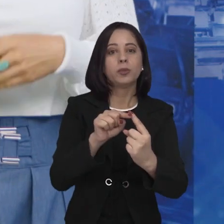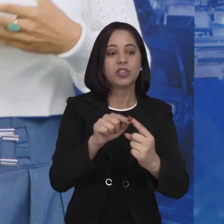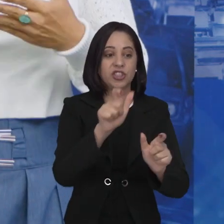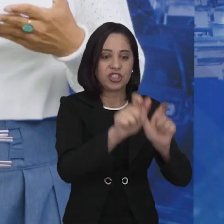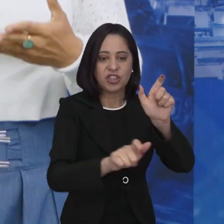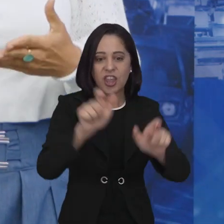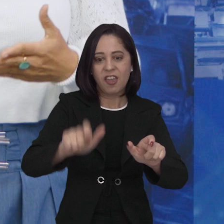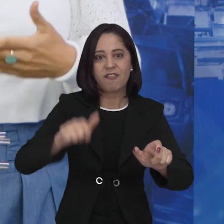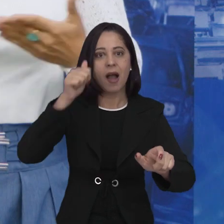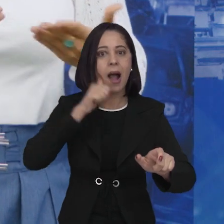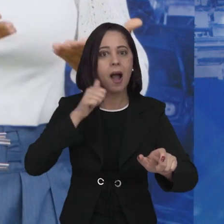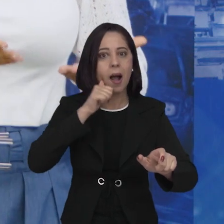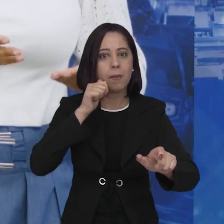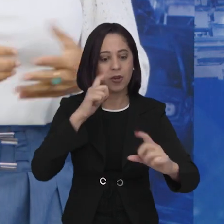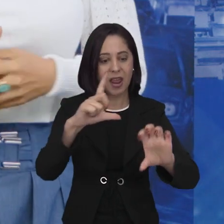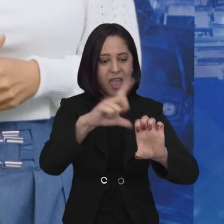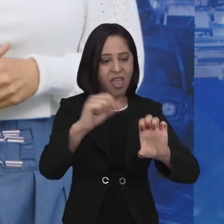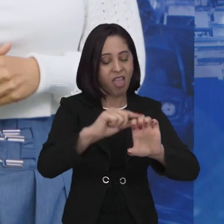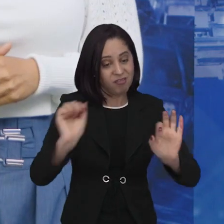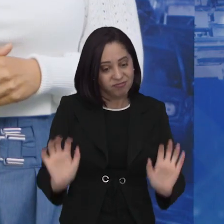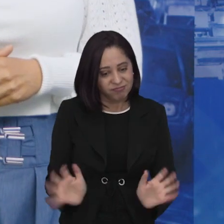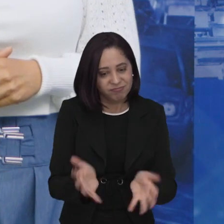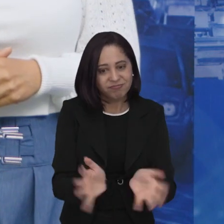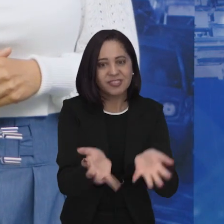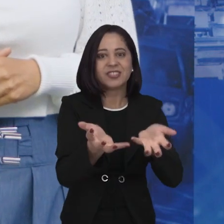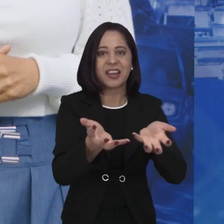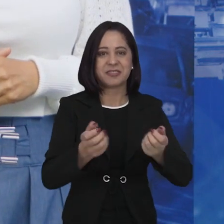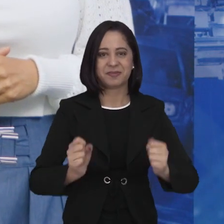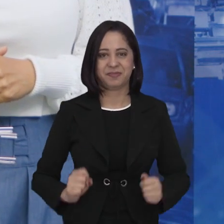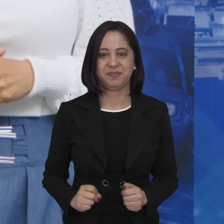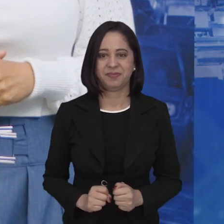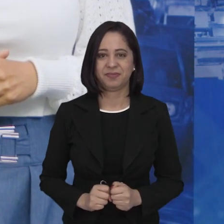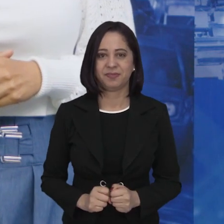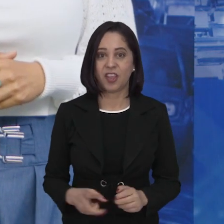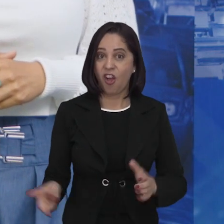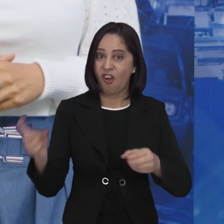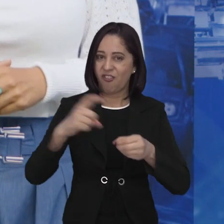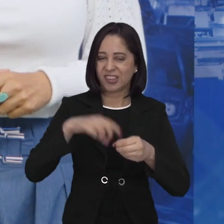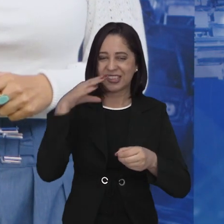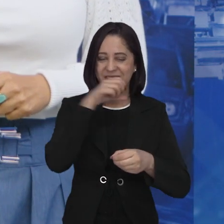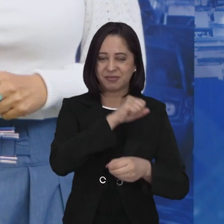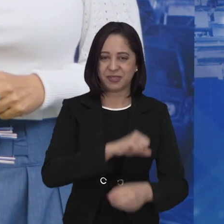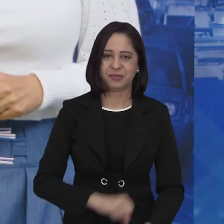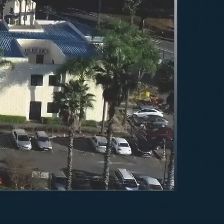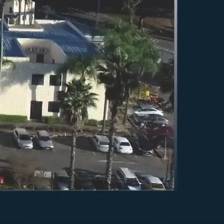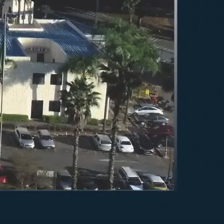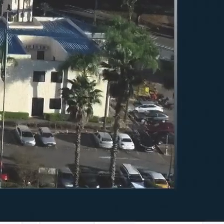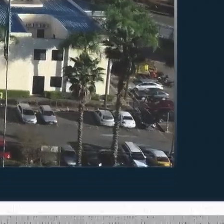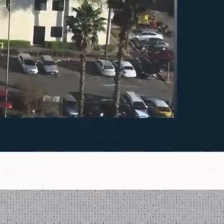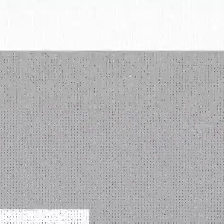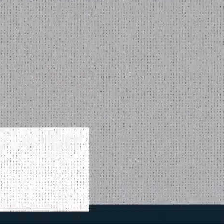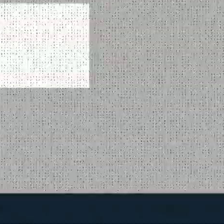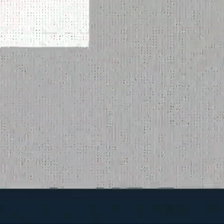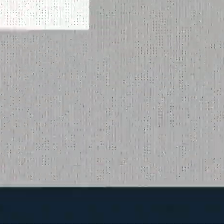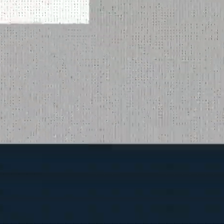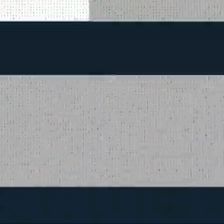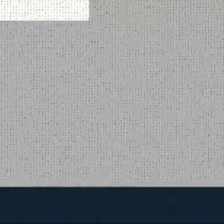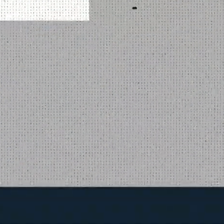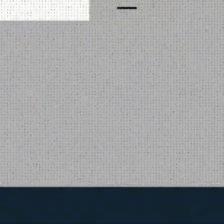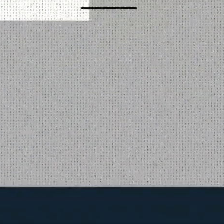pretende incentivar e valorizar o empreendedorismo feminino na cidade. A gente volta já.